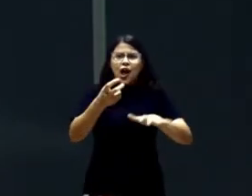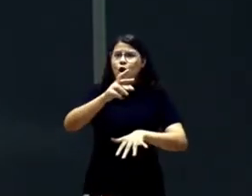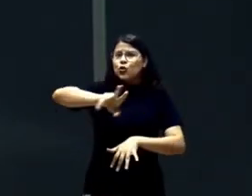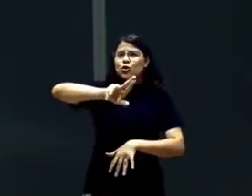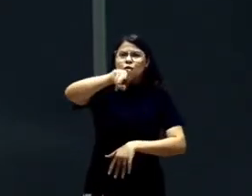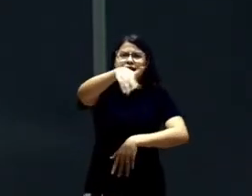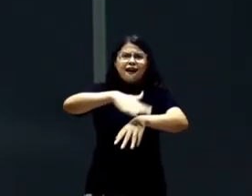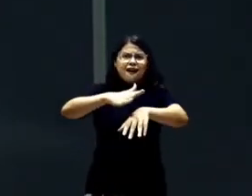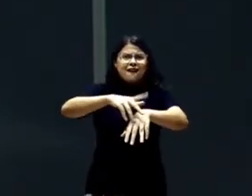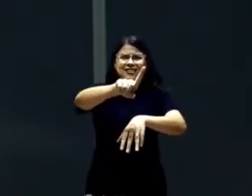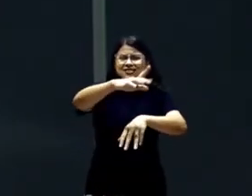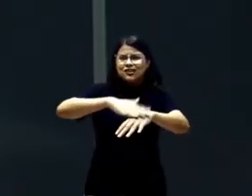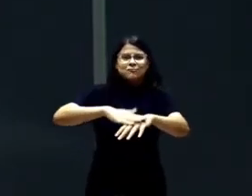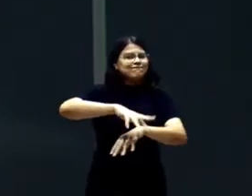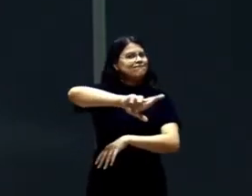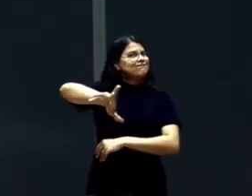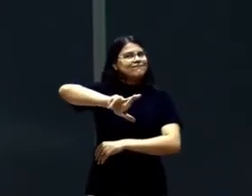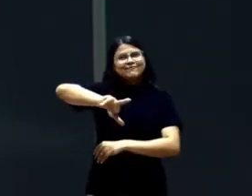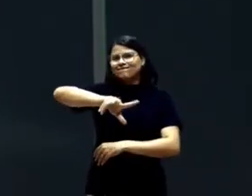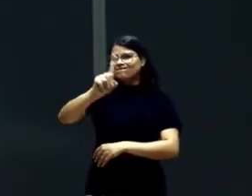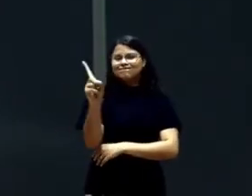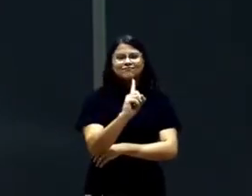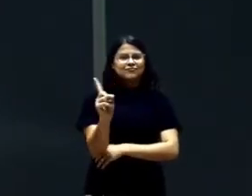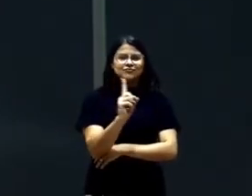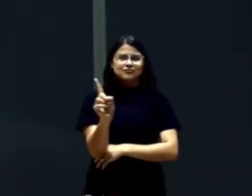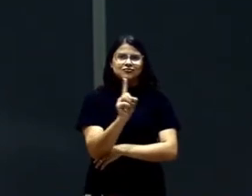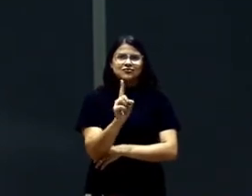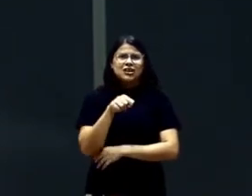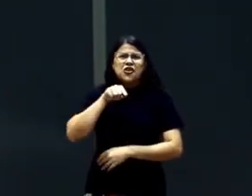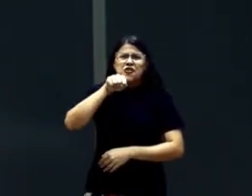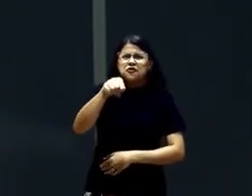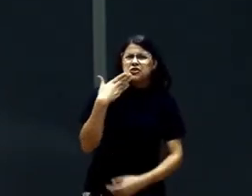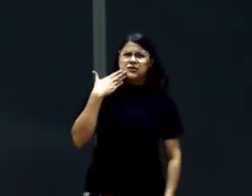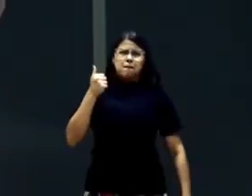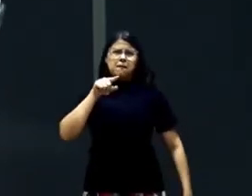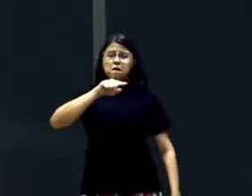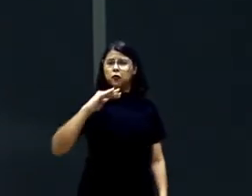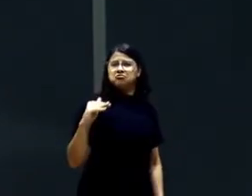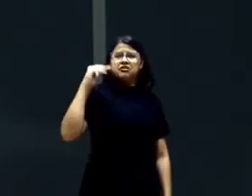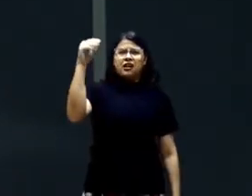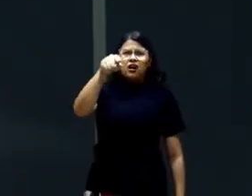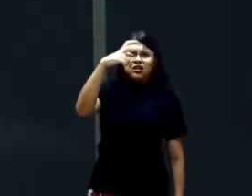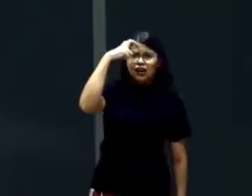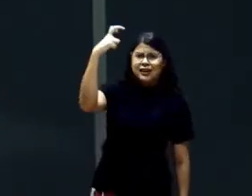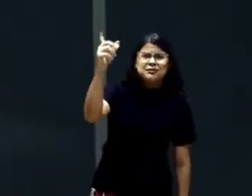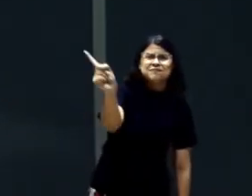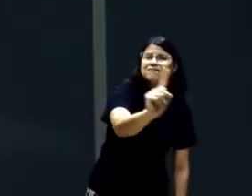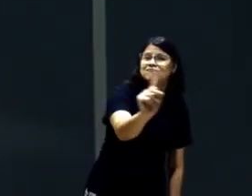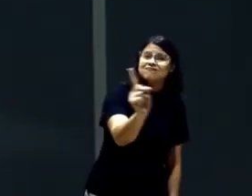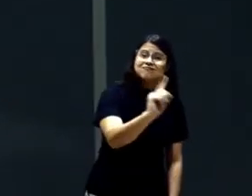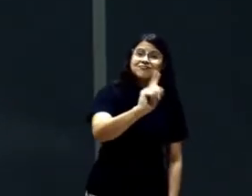você, não é. Você não é melhor, nem maior, nem mais que ninguém.